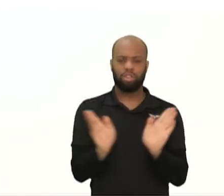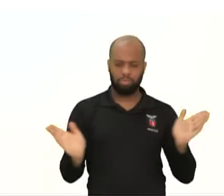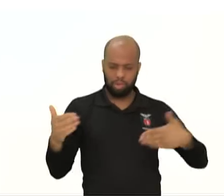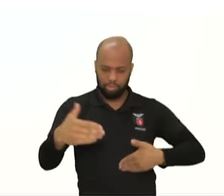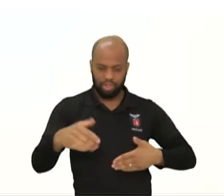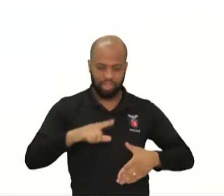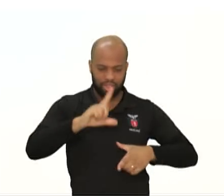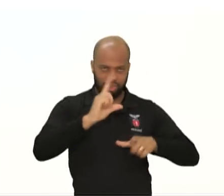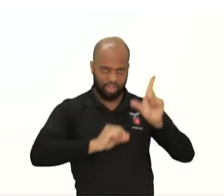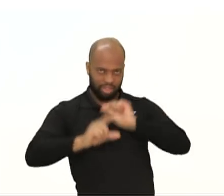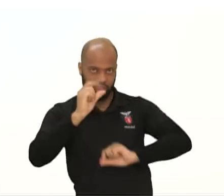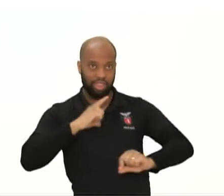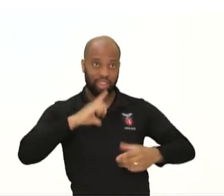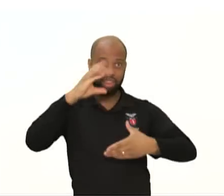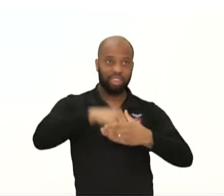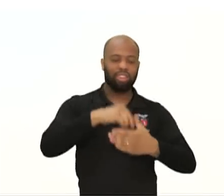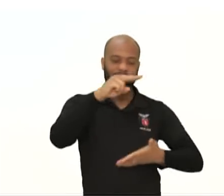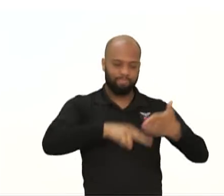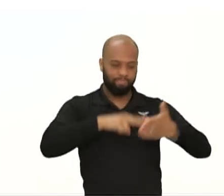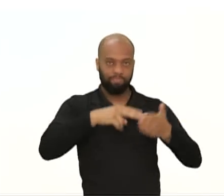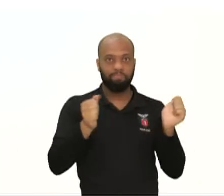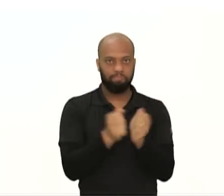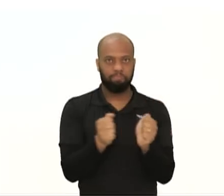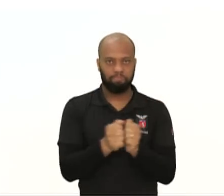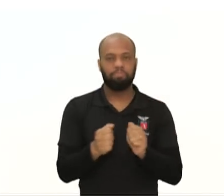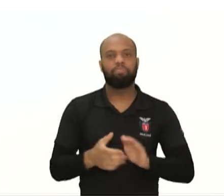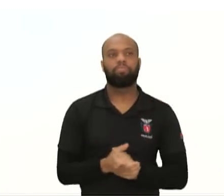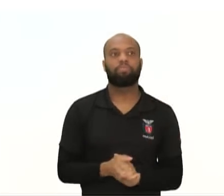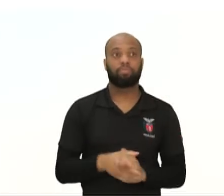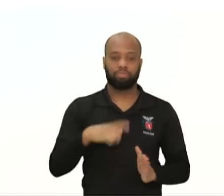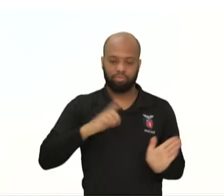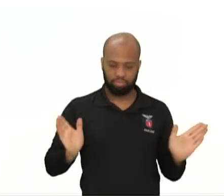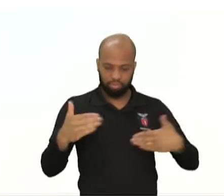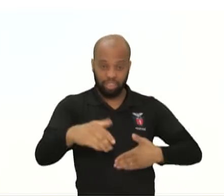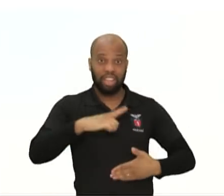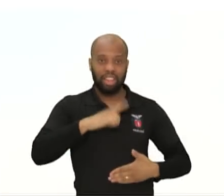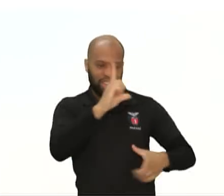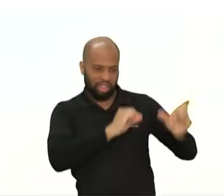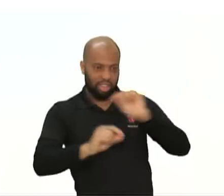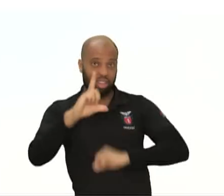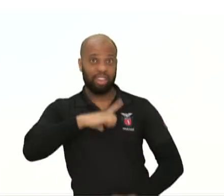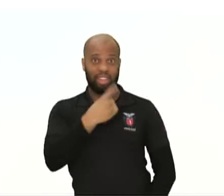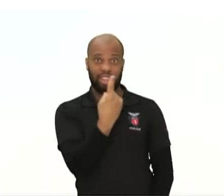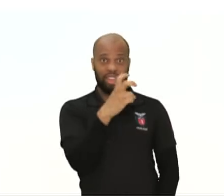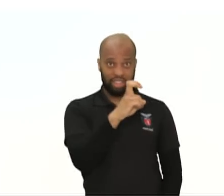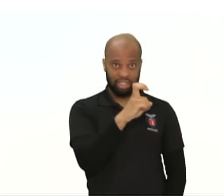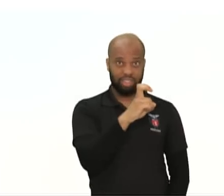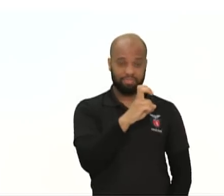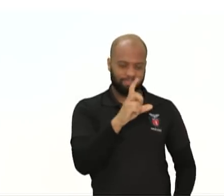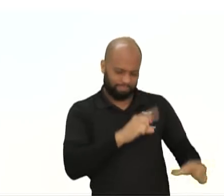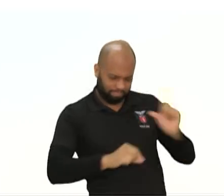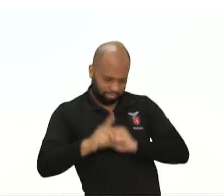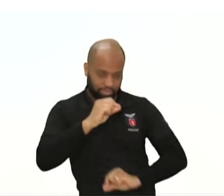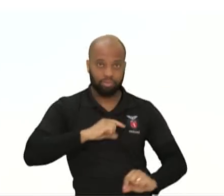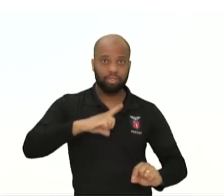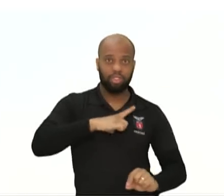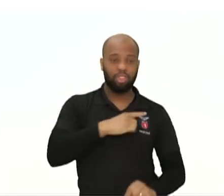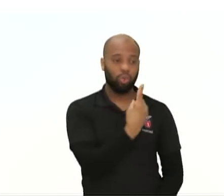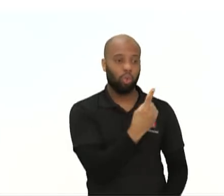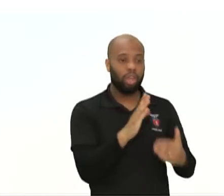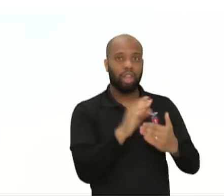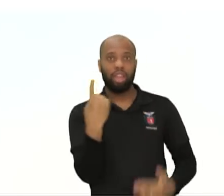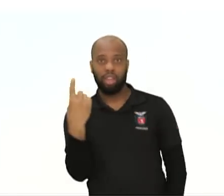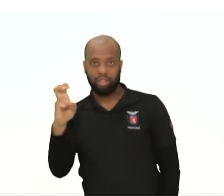estrelinhas ali. Então, a professora vai ler aí para vocês, acompanhem. Uma urna contém 15 estrelas numeradas de 1 a